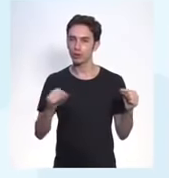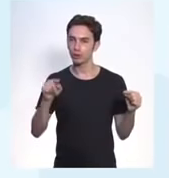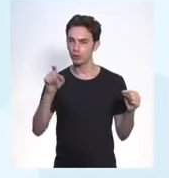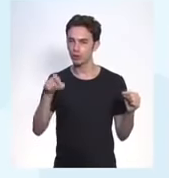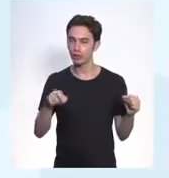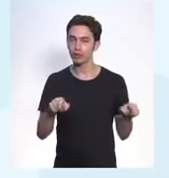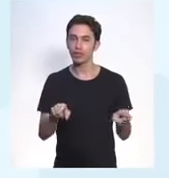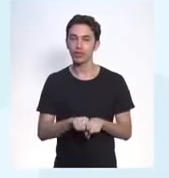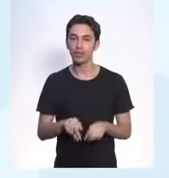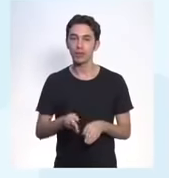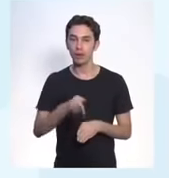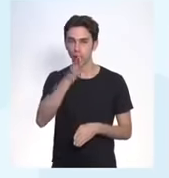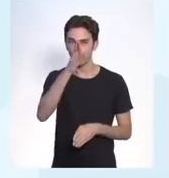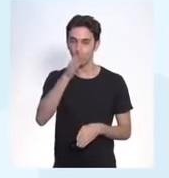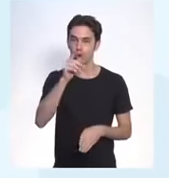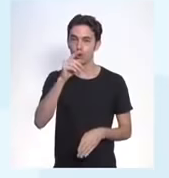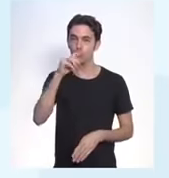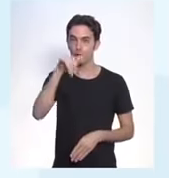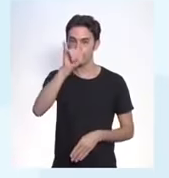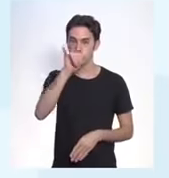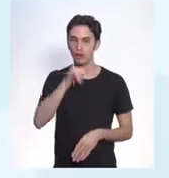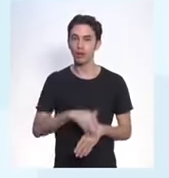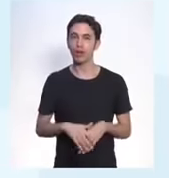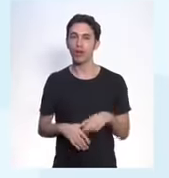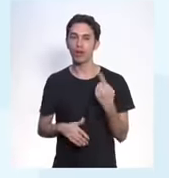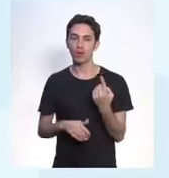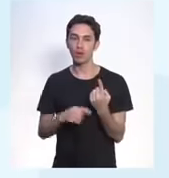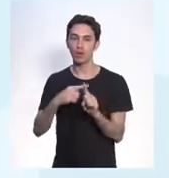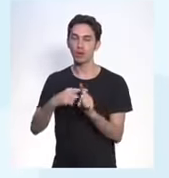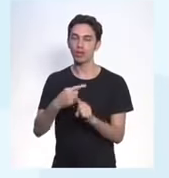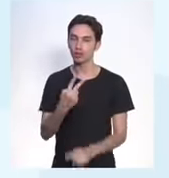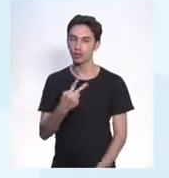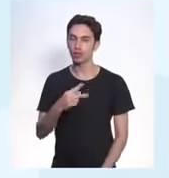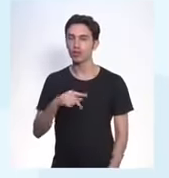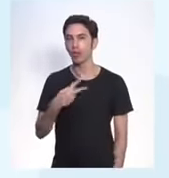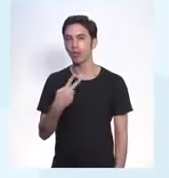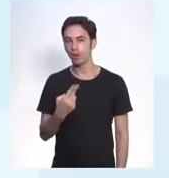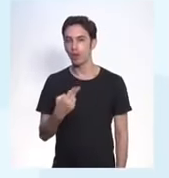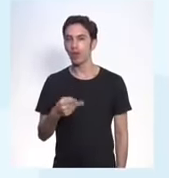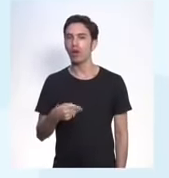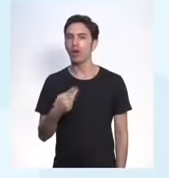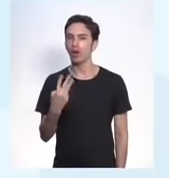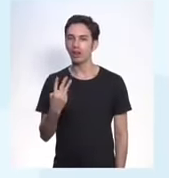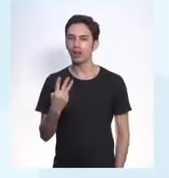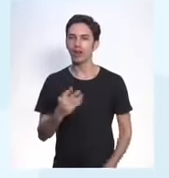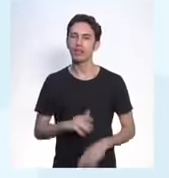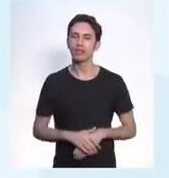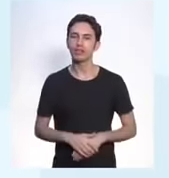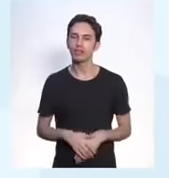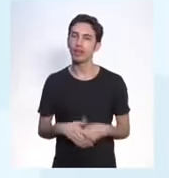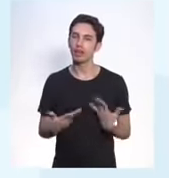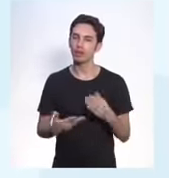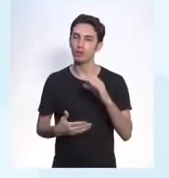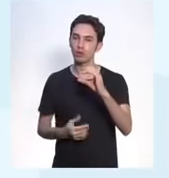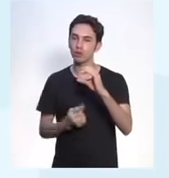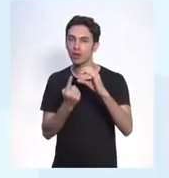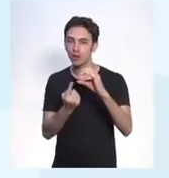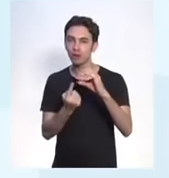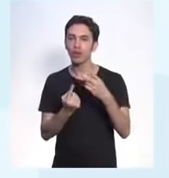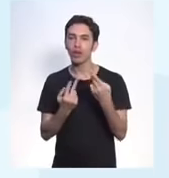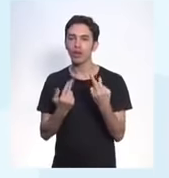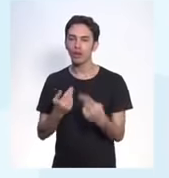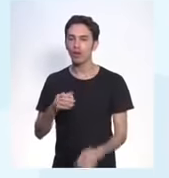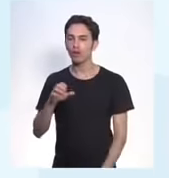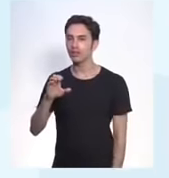e eu vou somar dois ao valor do Y que é um aí né então dois mais um aqui três eu encontro o